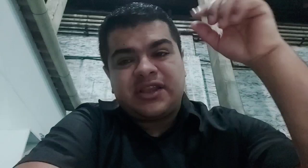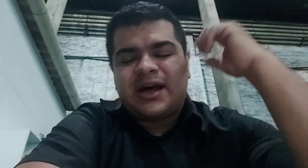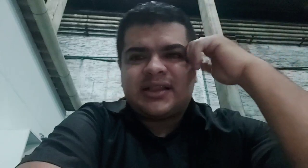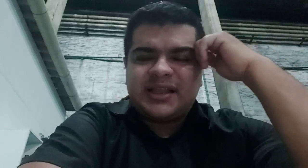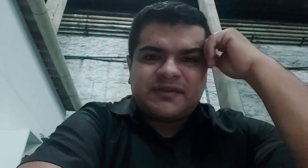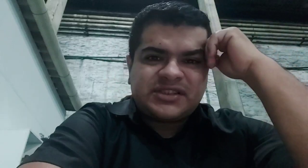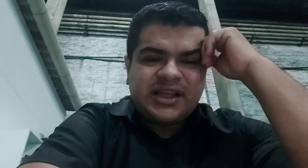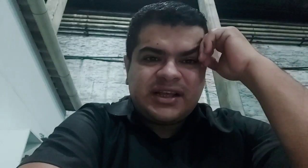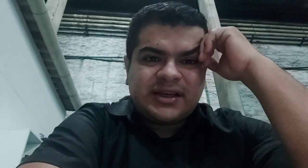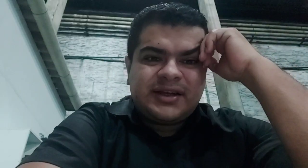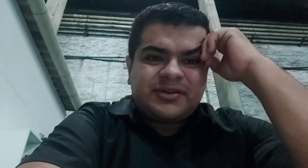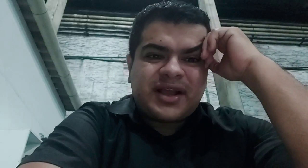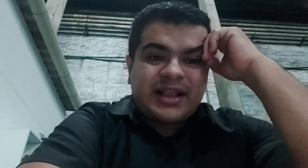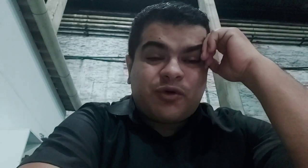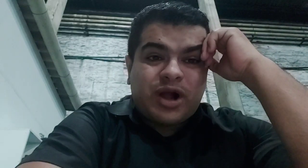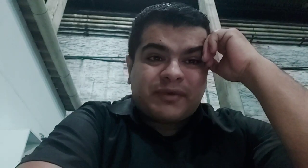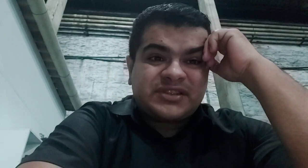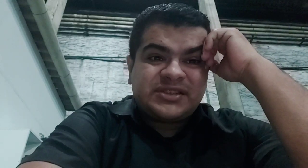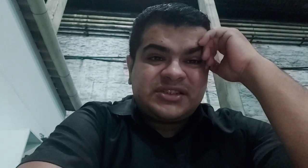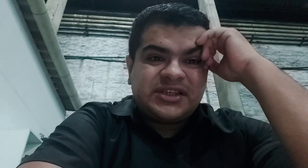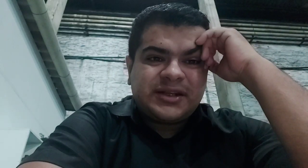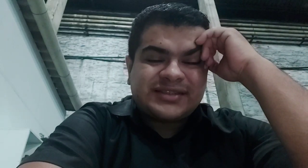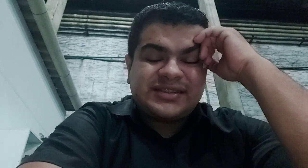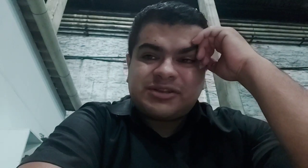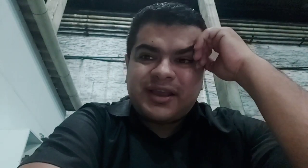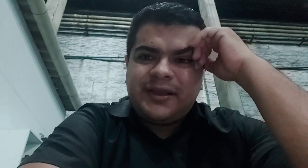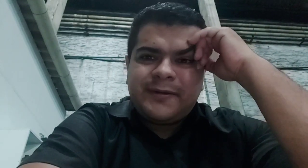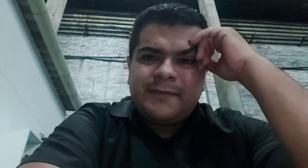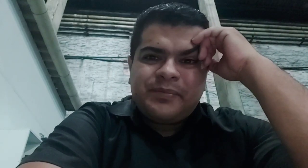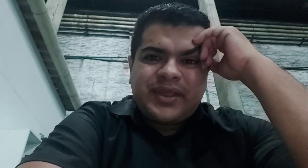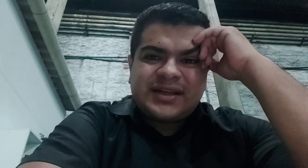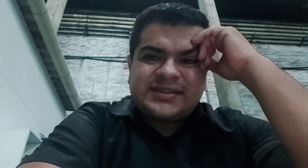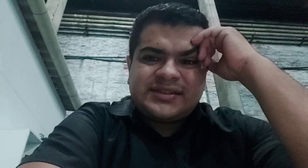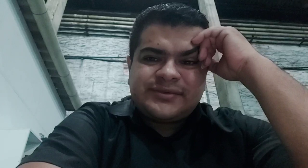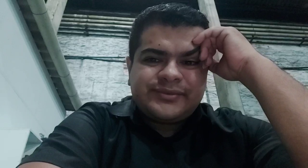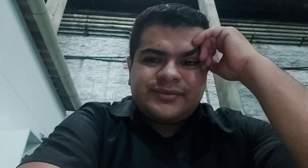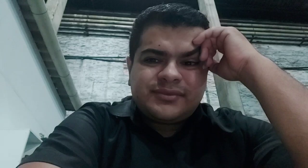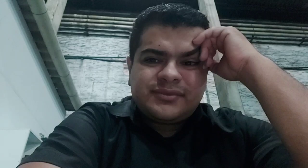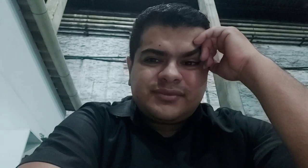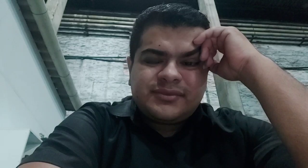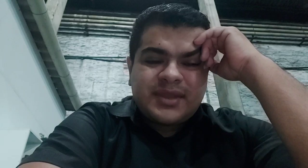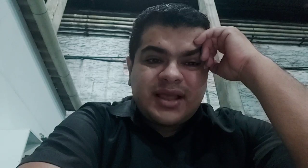tenho o um vídeo aqui da intervenção dele, do decreto, vou colocar para vocês assistirem. Assistam aí, e assim,